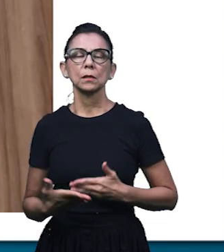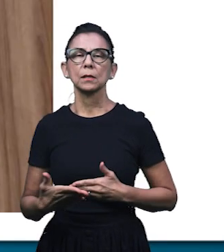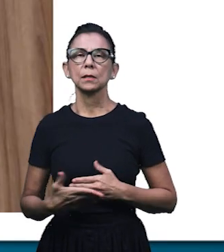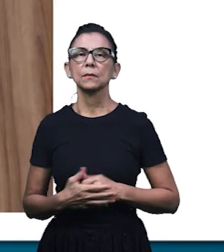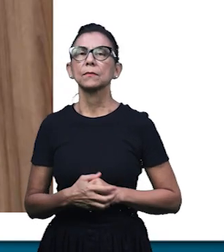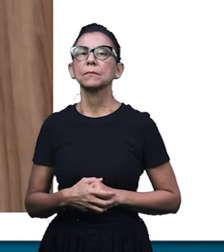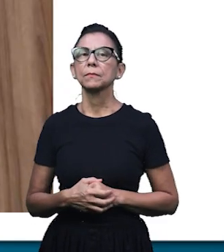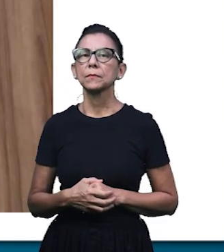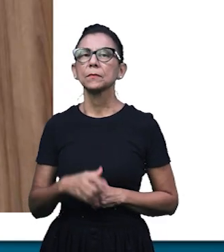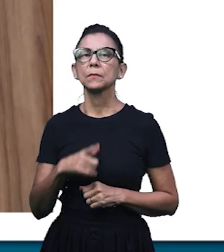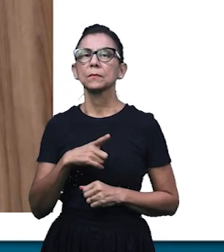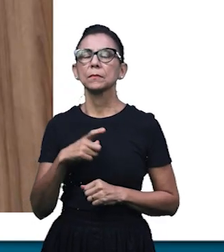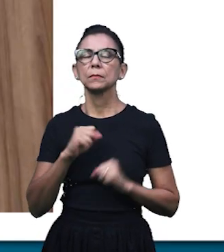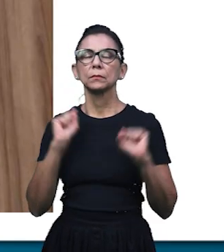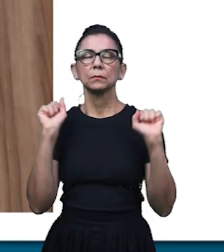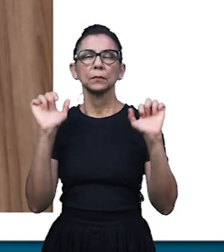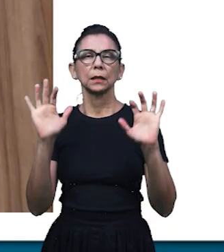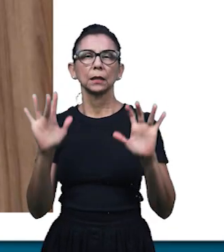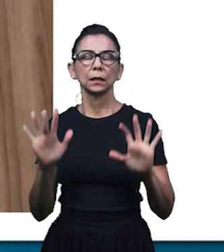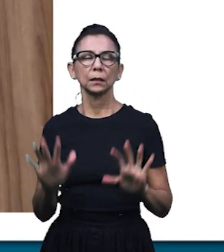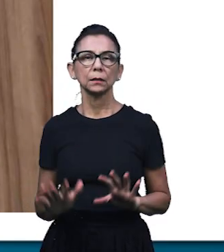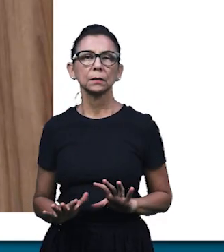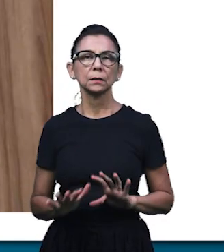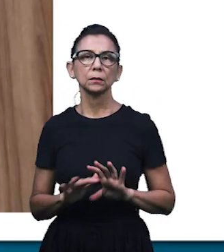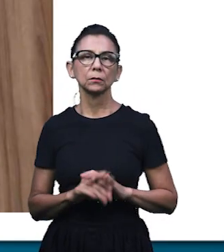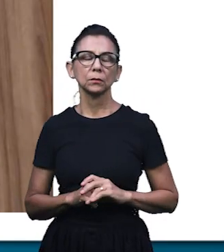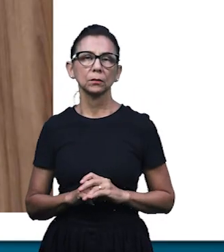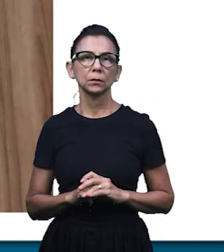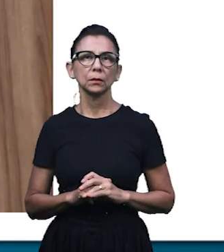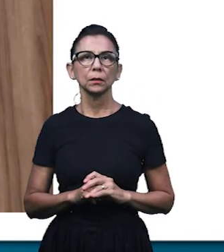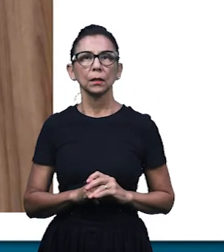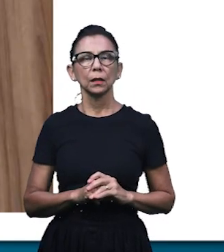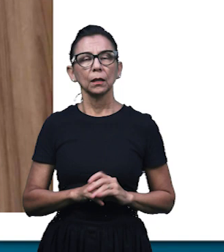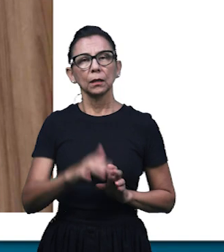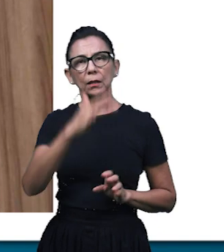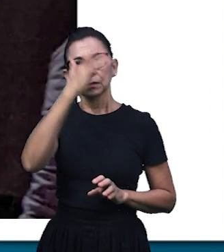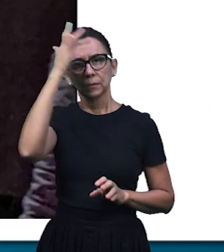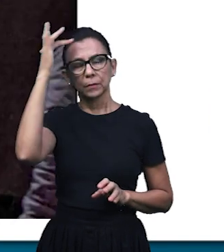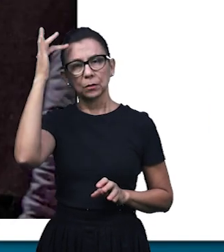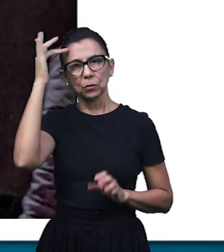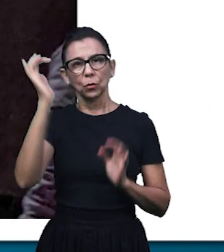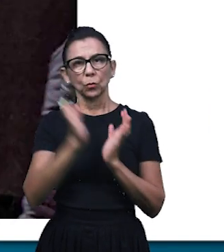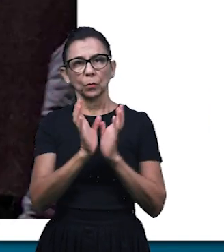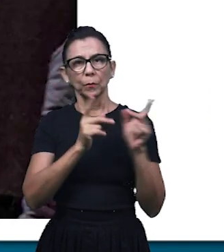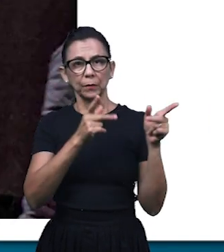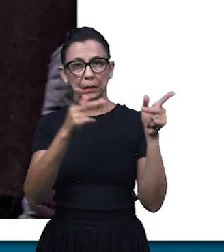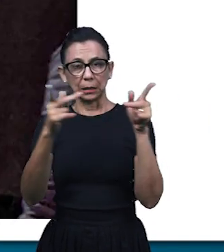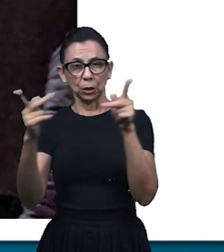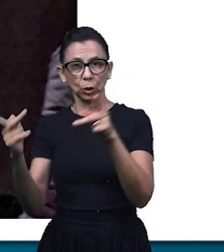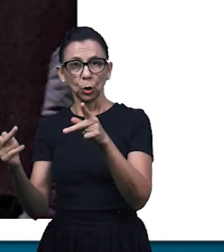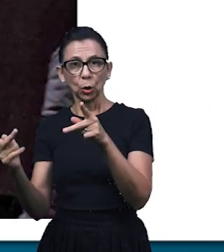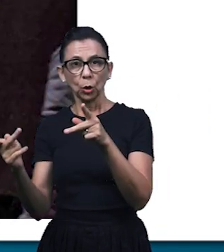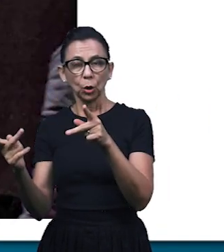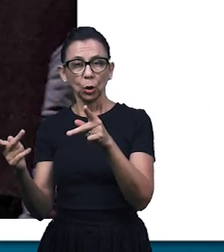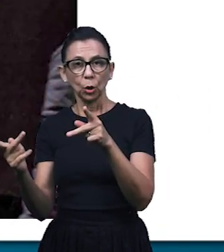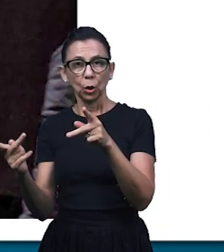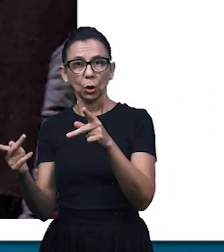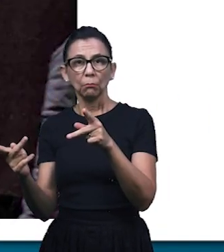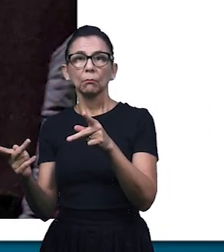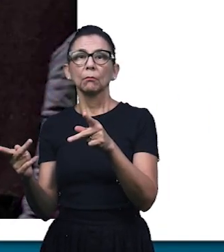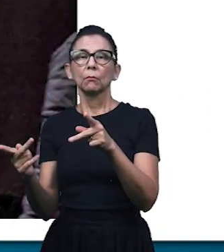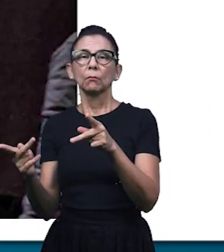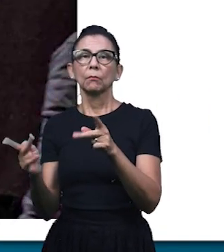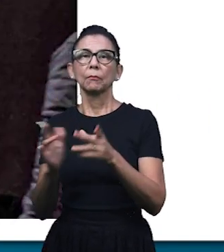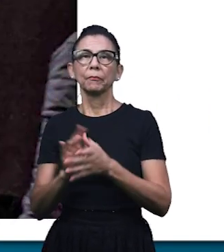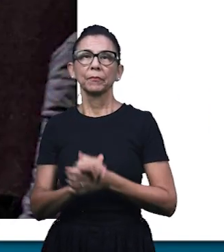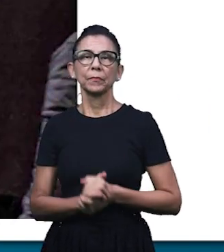pois muitas vidas que foram realizadas às visitas estiveram no culto. Foram notórias as